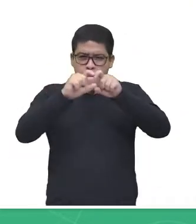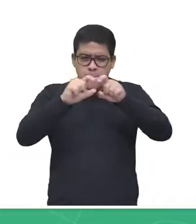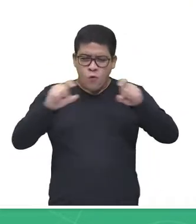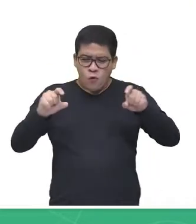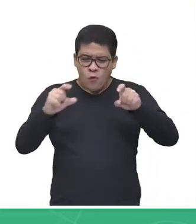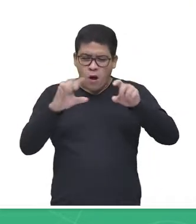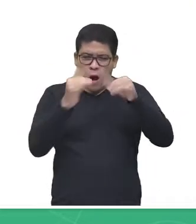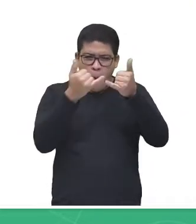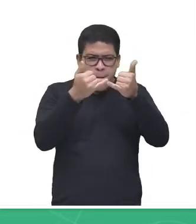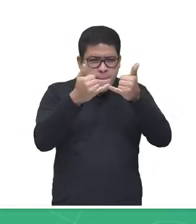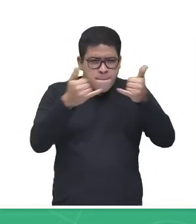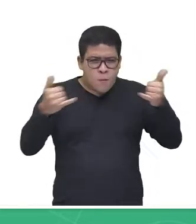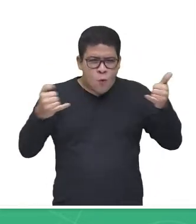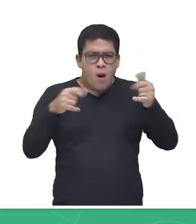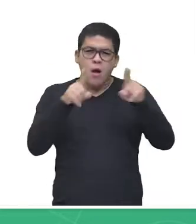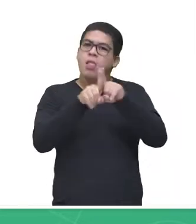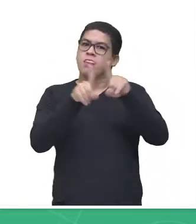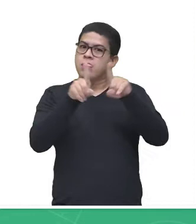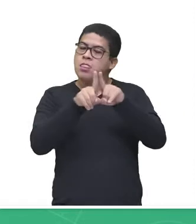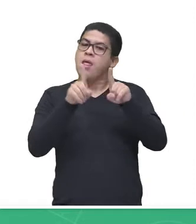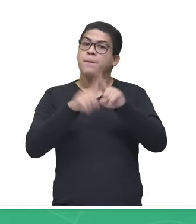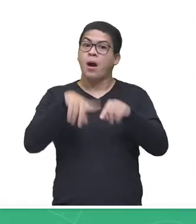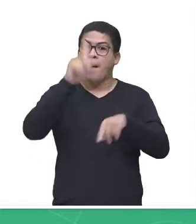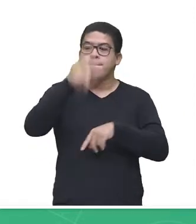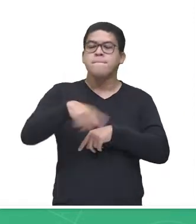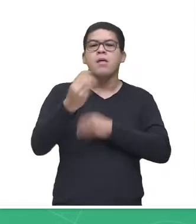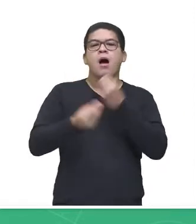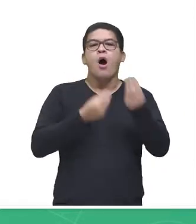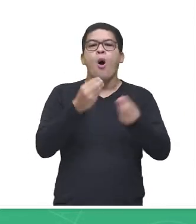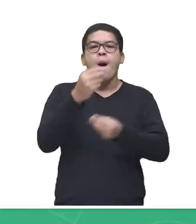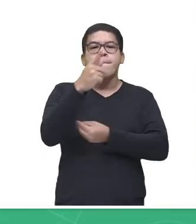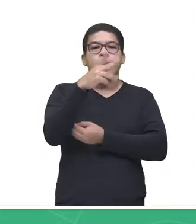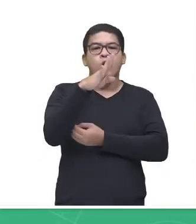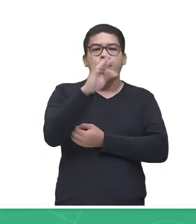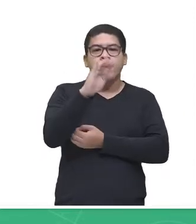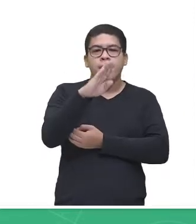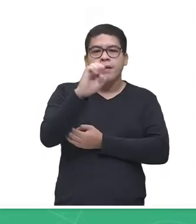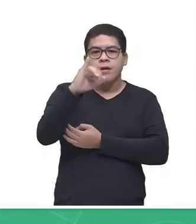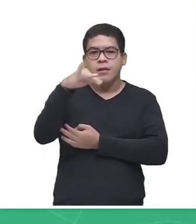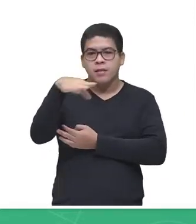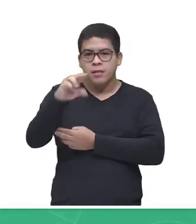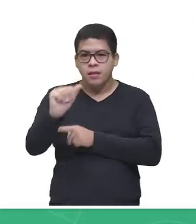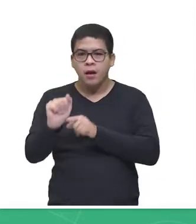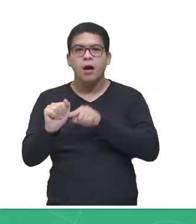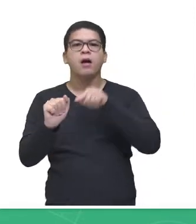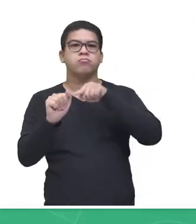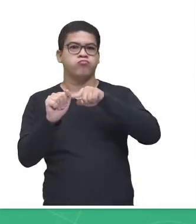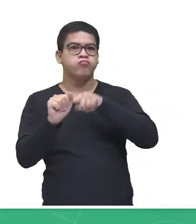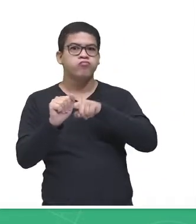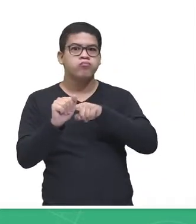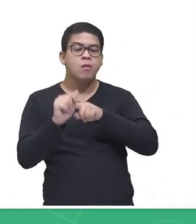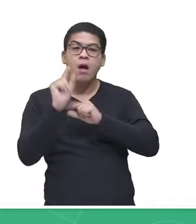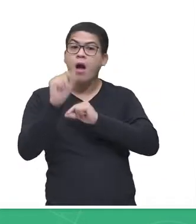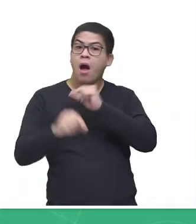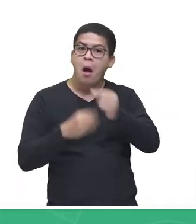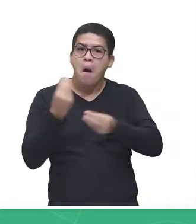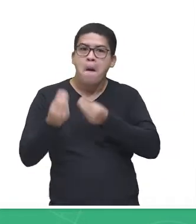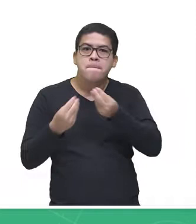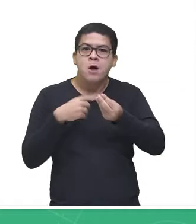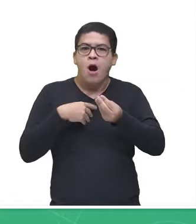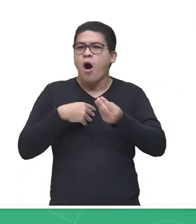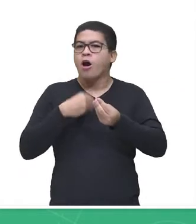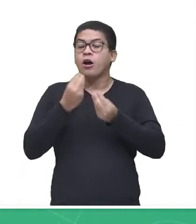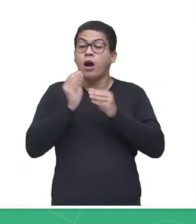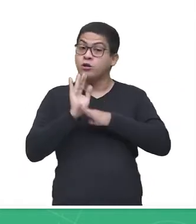vão definir a forma, né, das células e também vão permitir a realização de movimentos da célula,